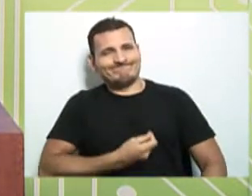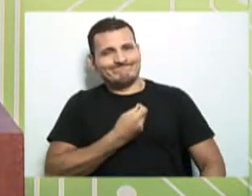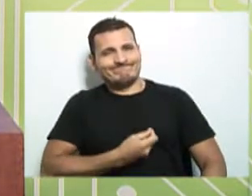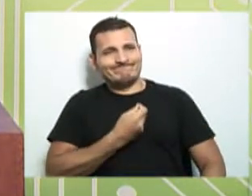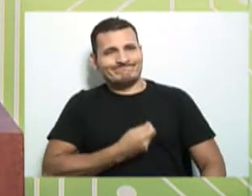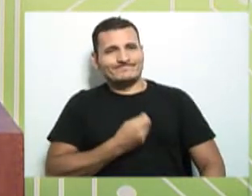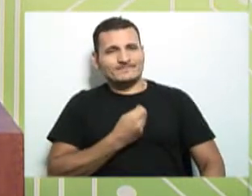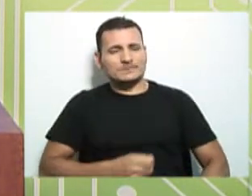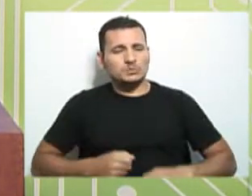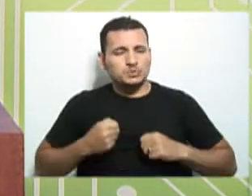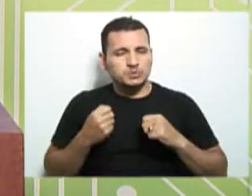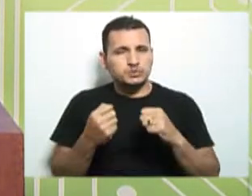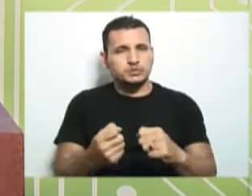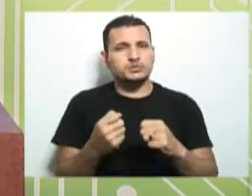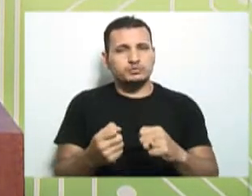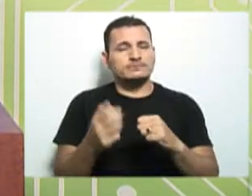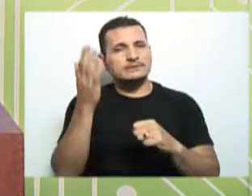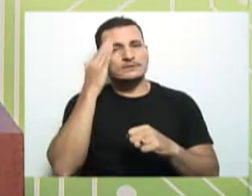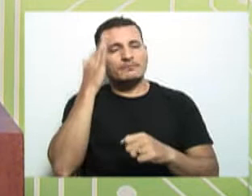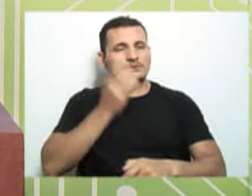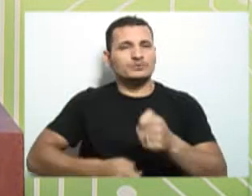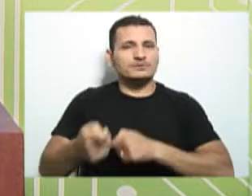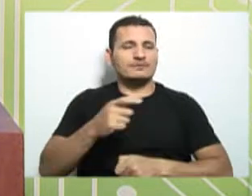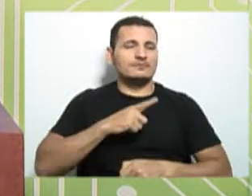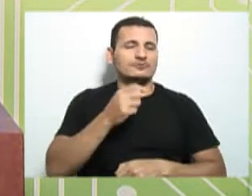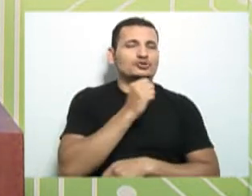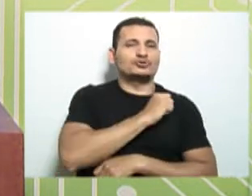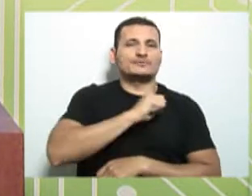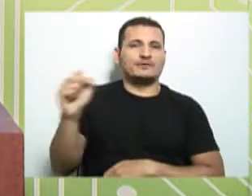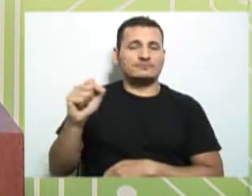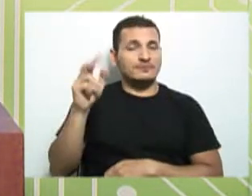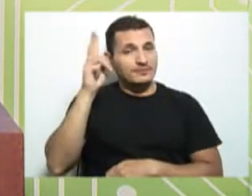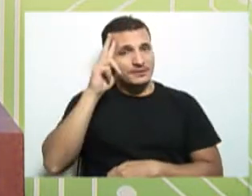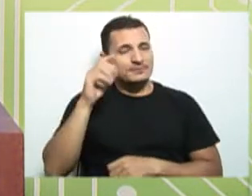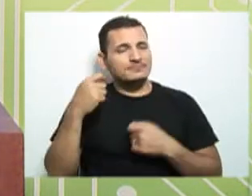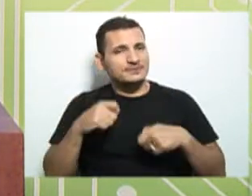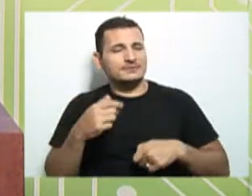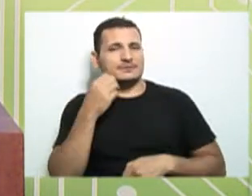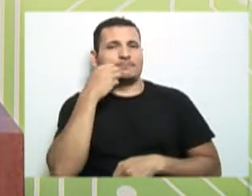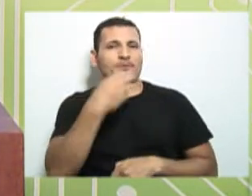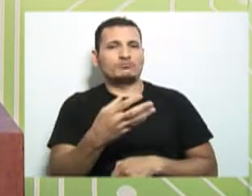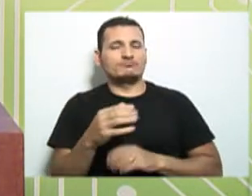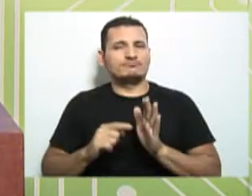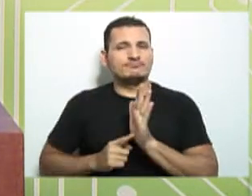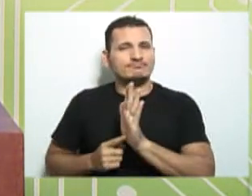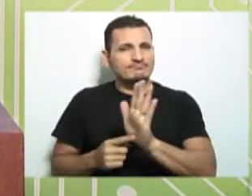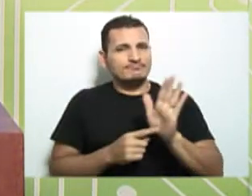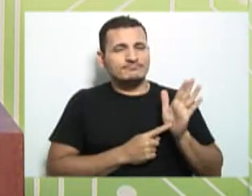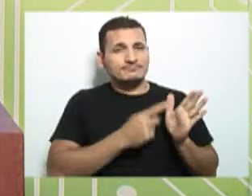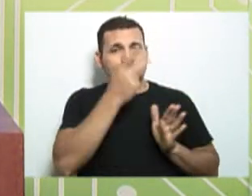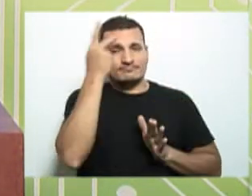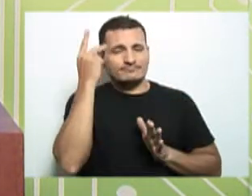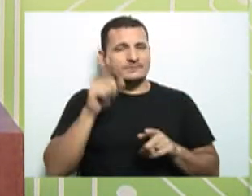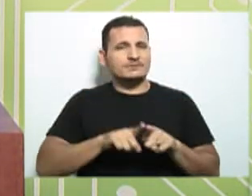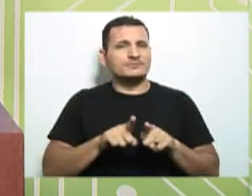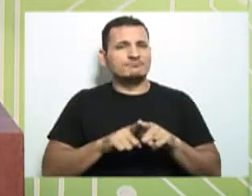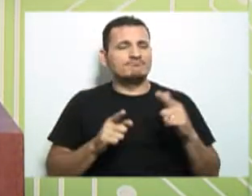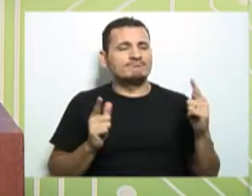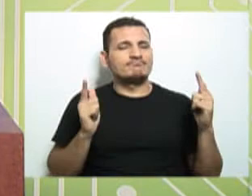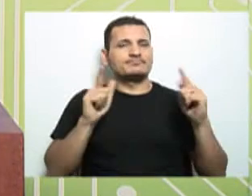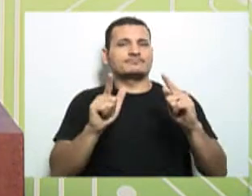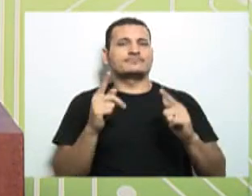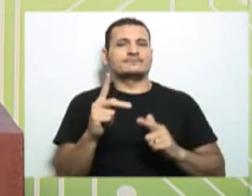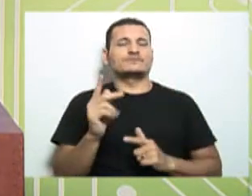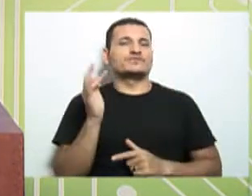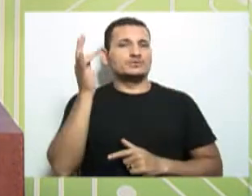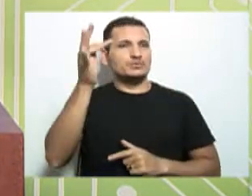saiba negociar e tenha sucesso. E lembre-se, é necessário ser bom, ajudar as pessoas e conquistar o seu futuro, porque